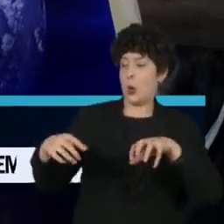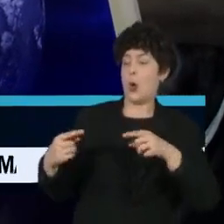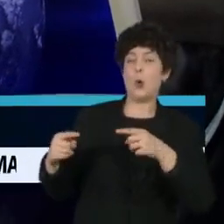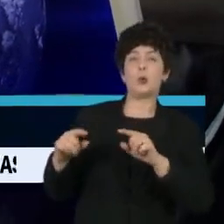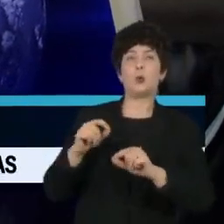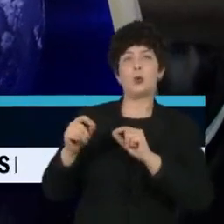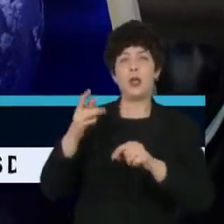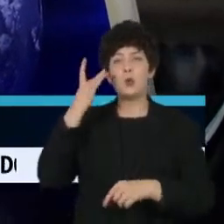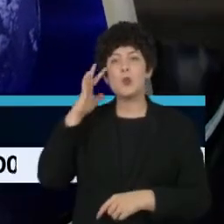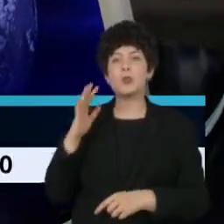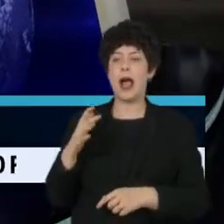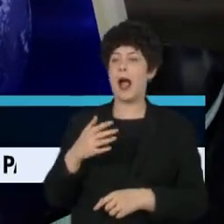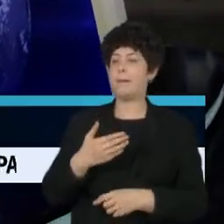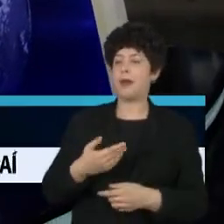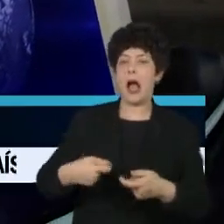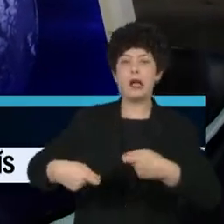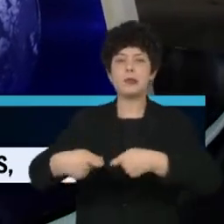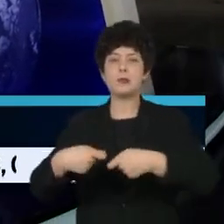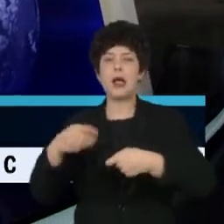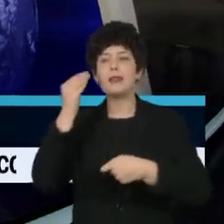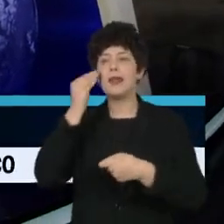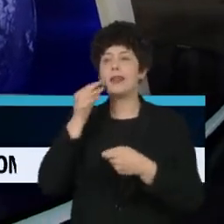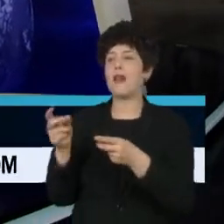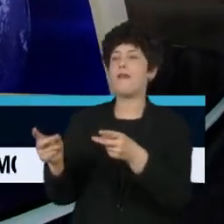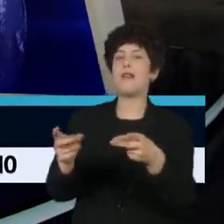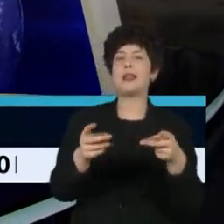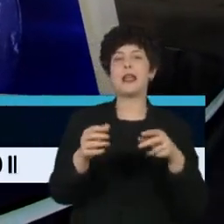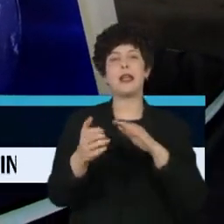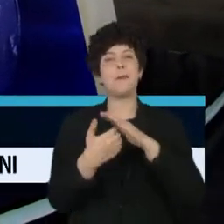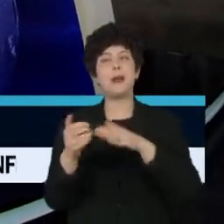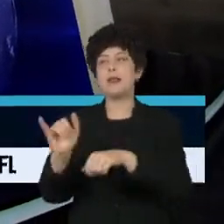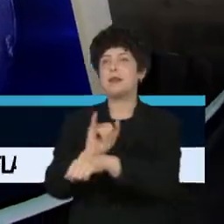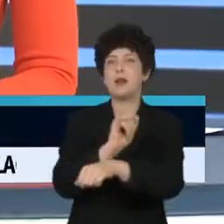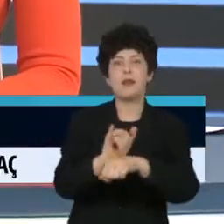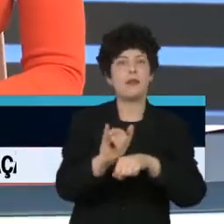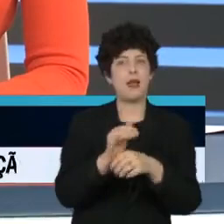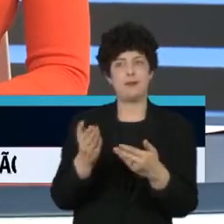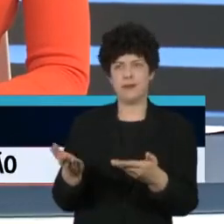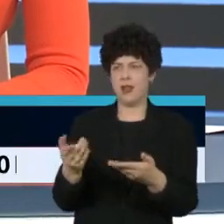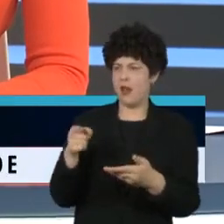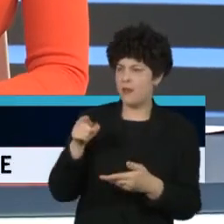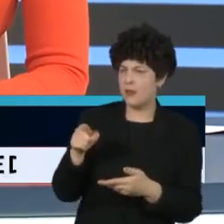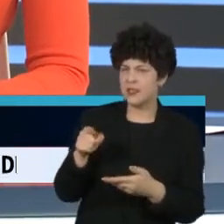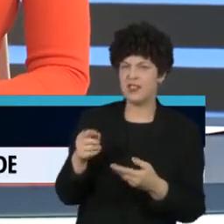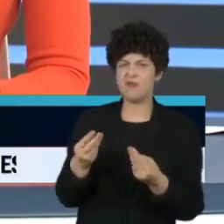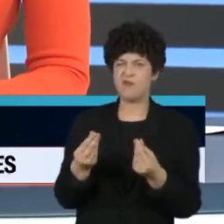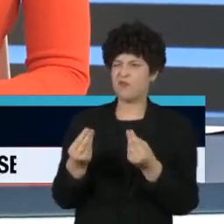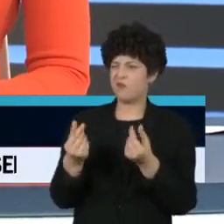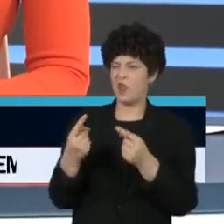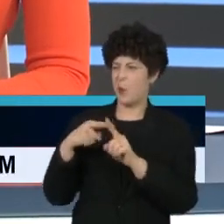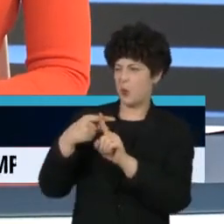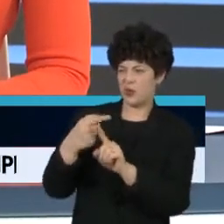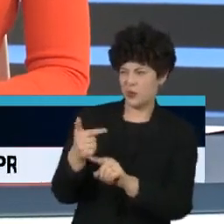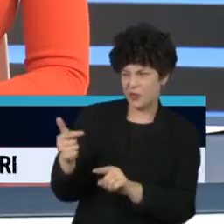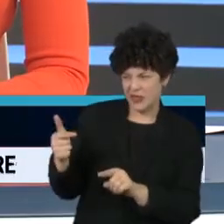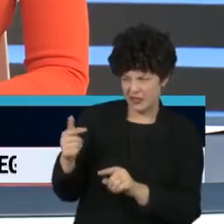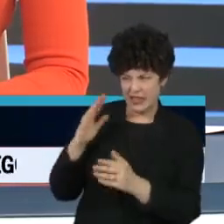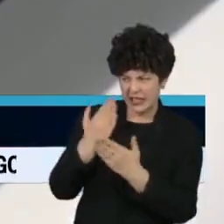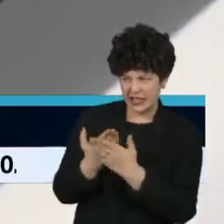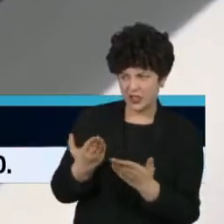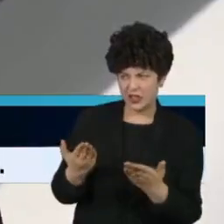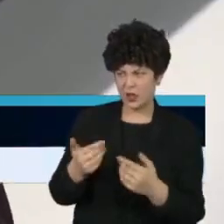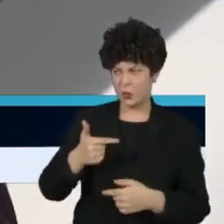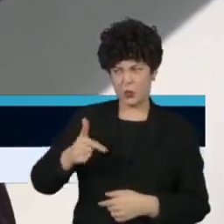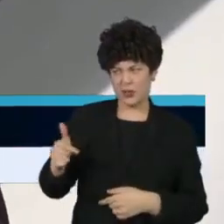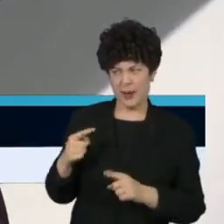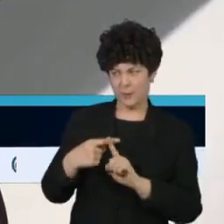não sabe governar tenta vender empresas estratégicas como essa você também não vem nada de Positivo na privatização